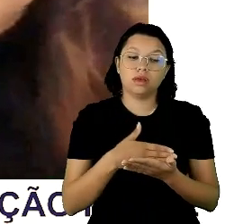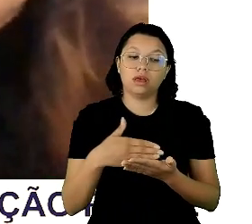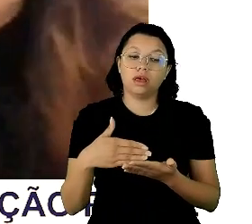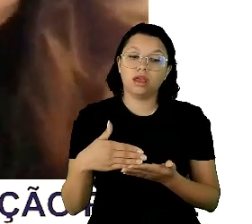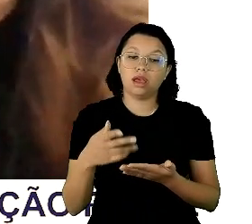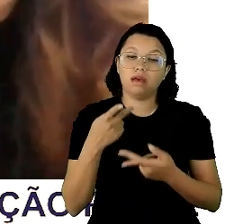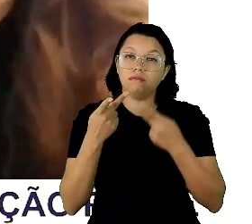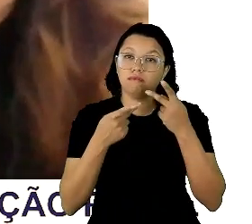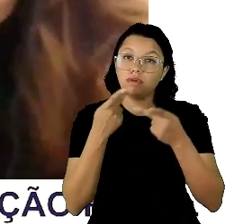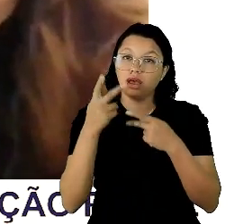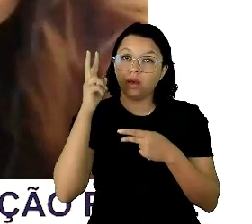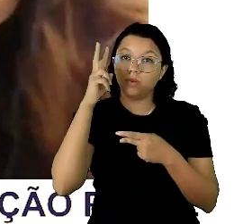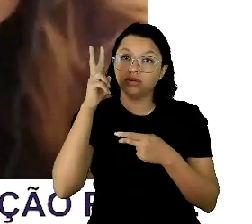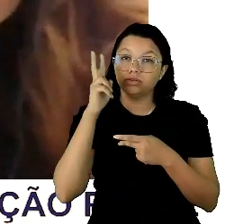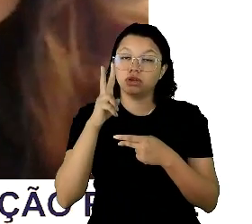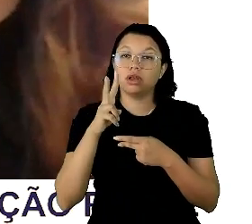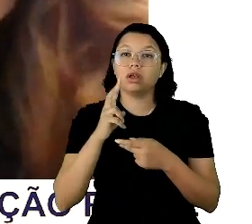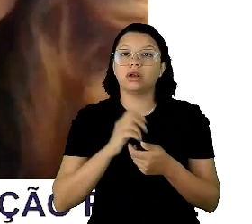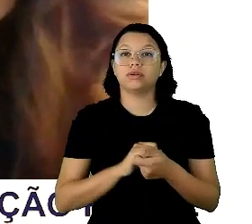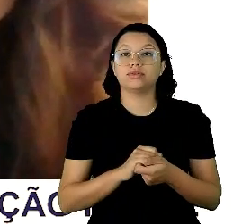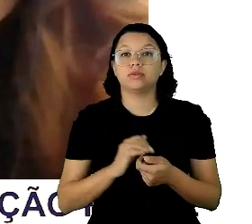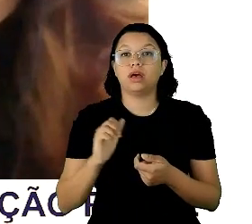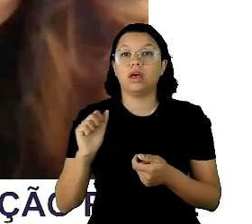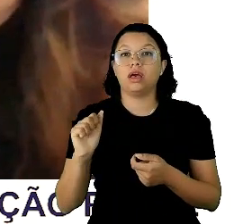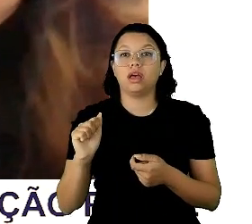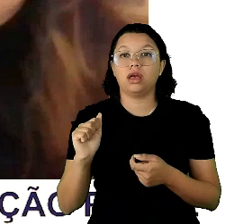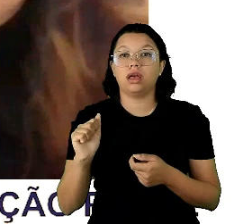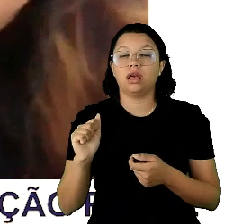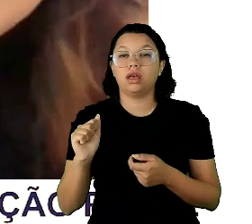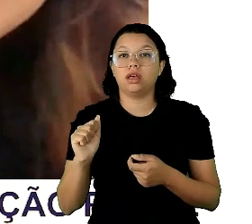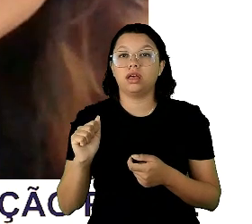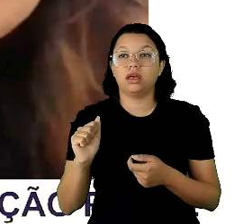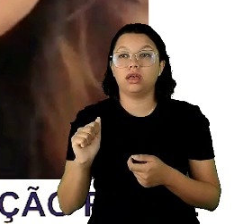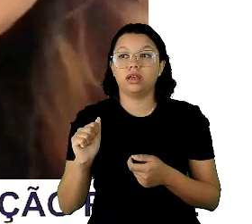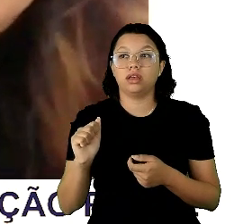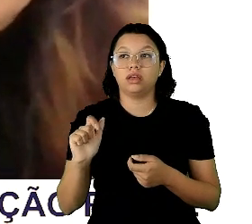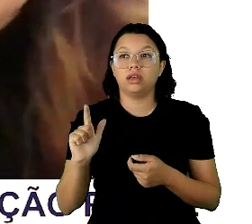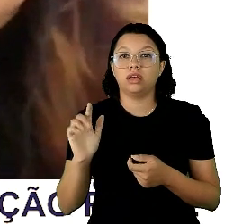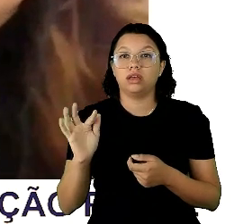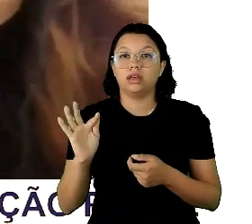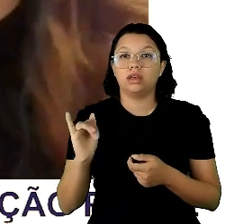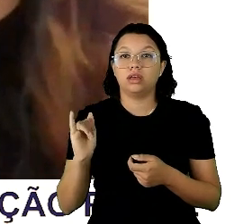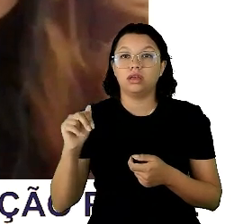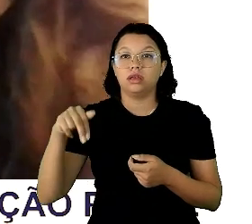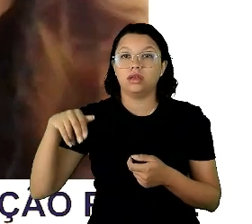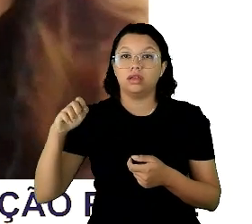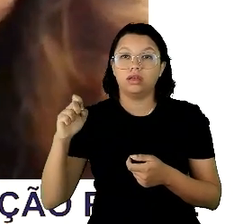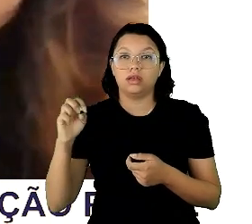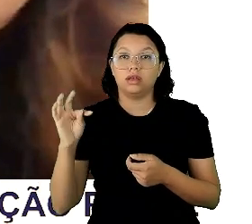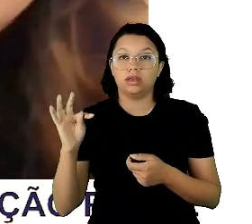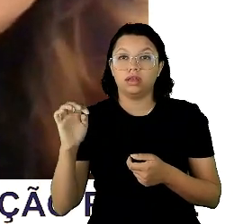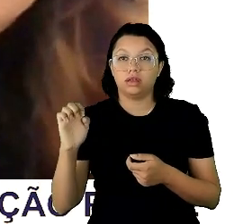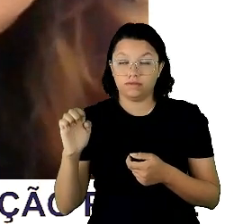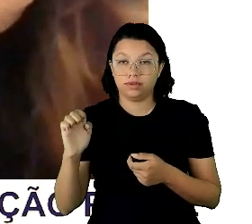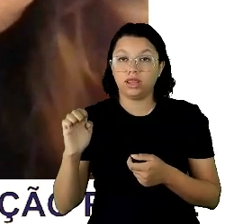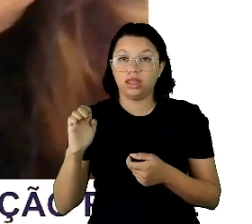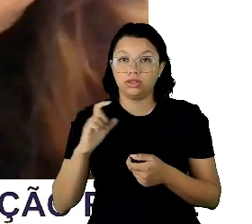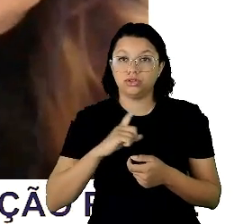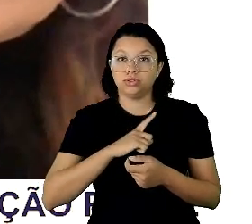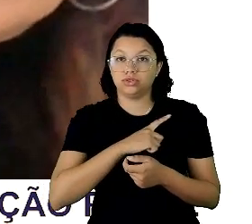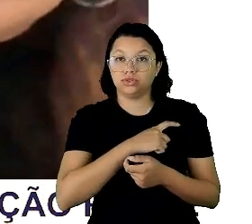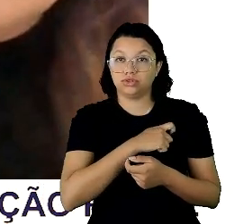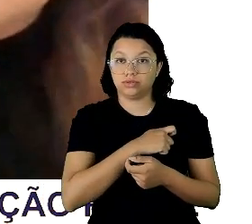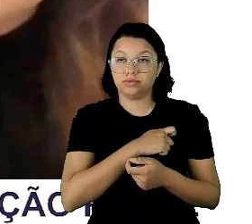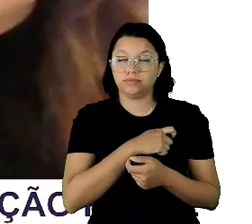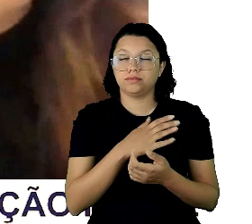do alfinete de gancho, né? Que foi um presente que eu ganhei da minha tia quando eu tinha 15 anos. Eu comecei a andar de ônibus.